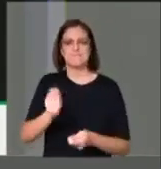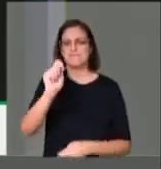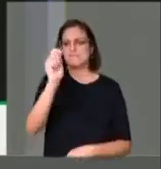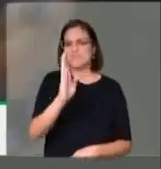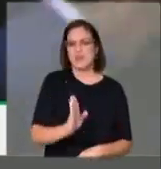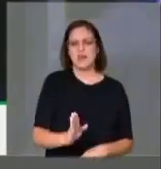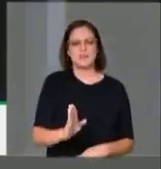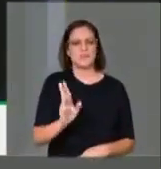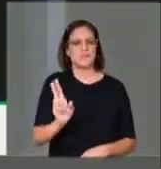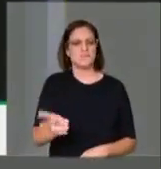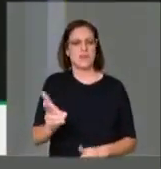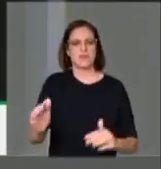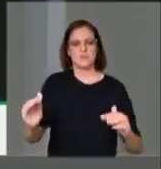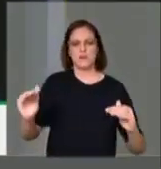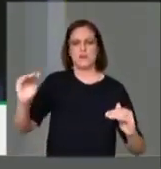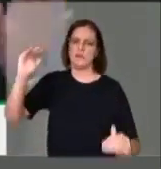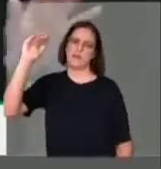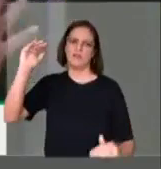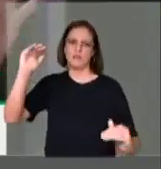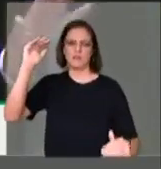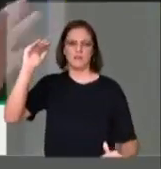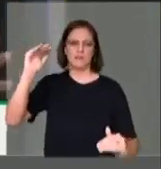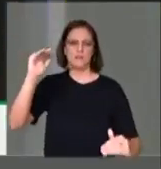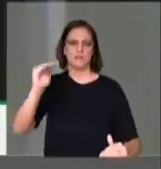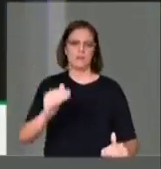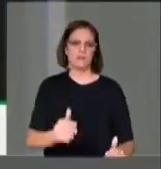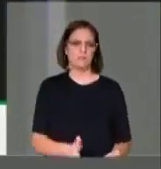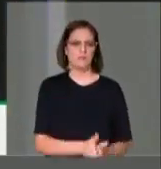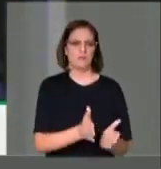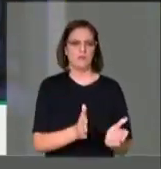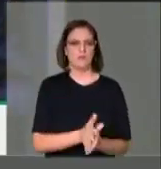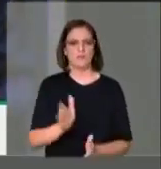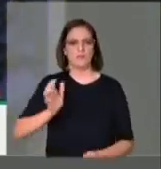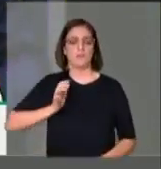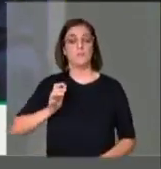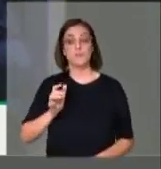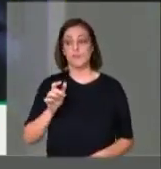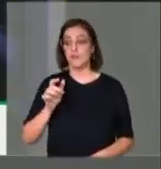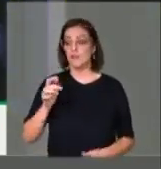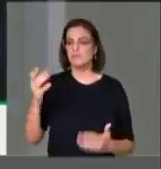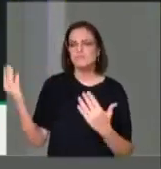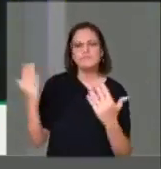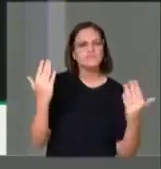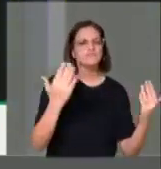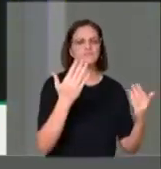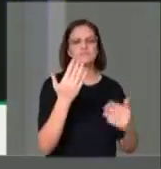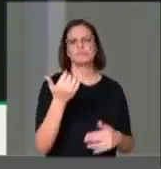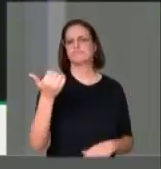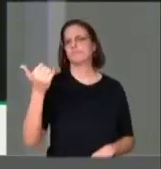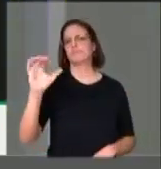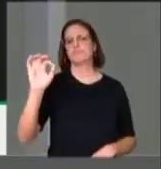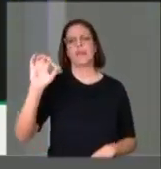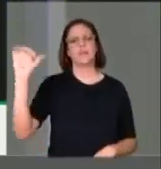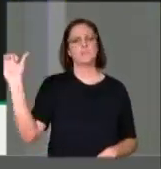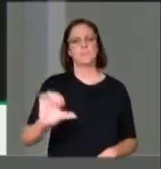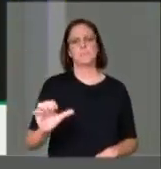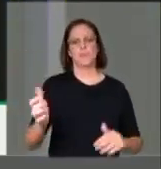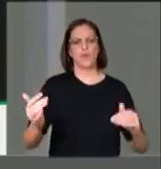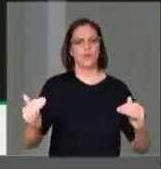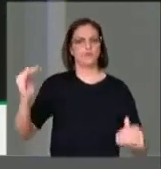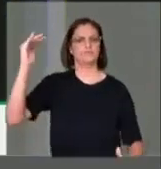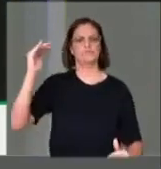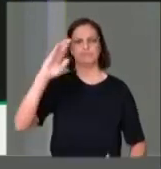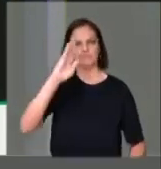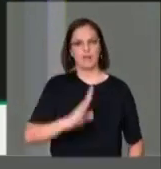mais desiguais do planeta Terra. Me parece que entre os 10 países mais desiguais do planeta Terra.